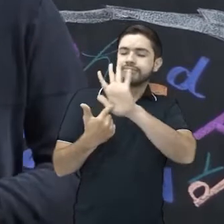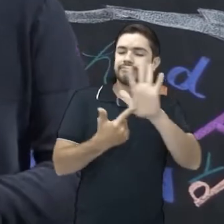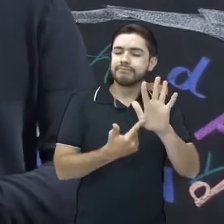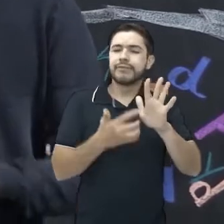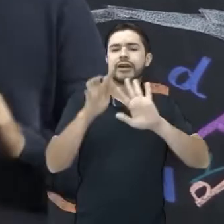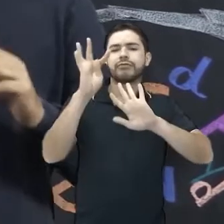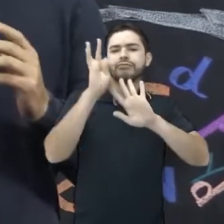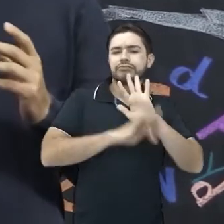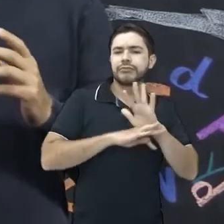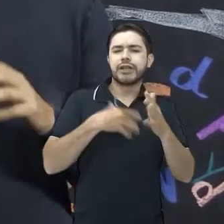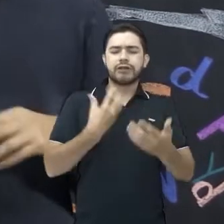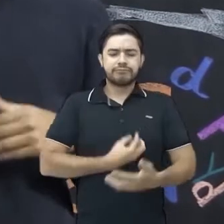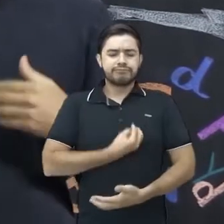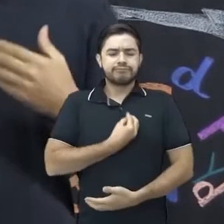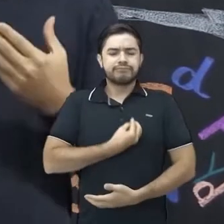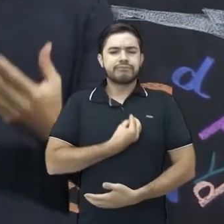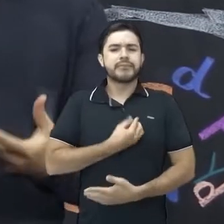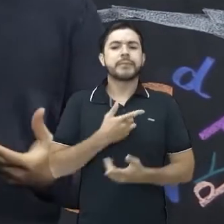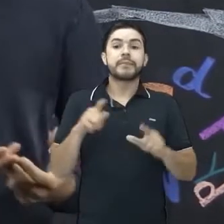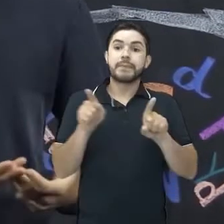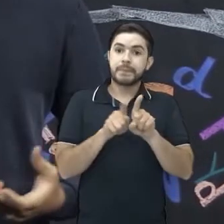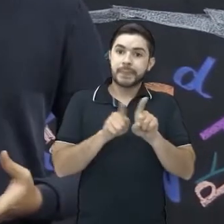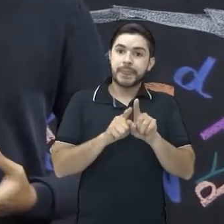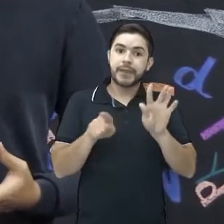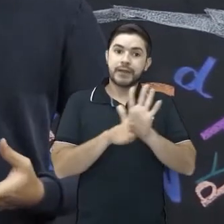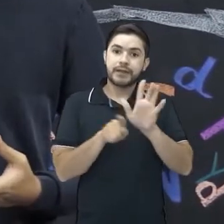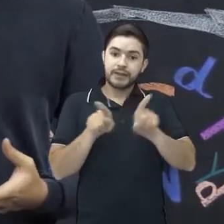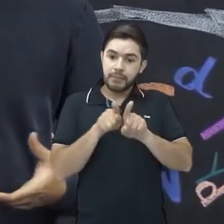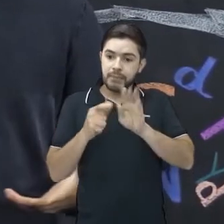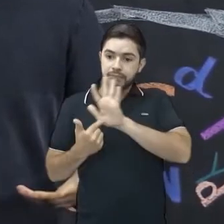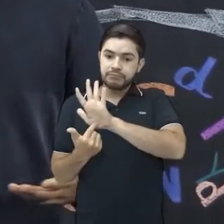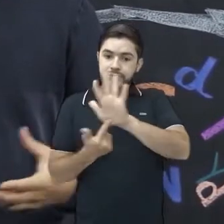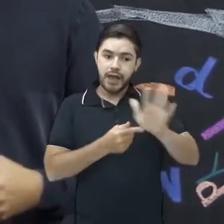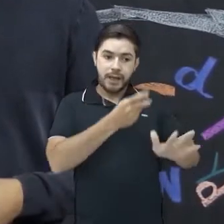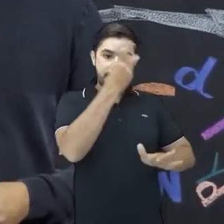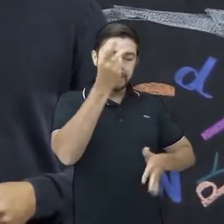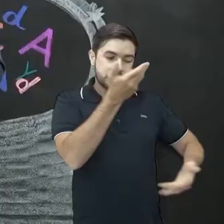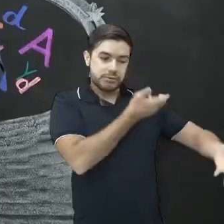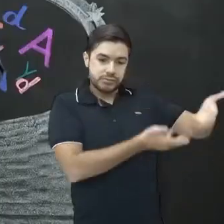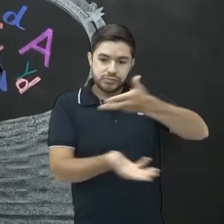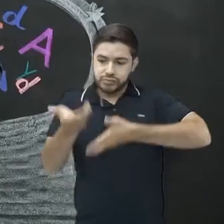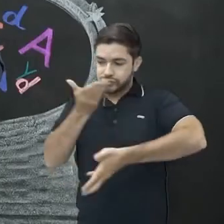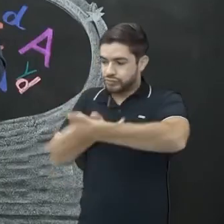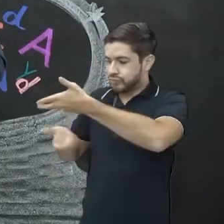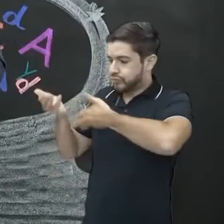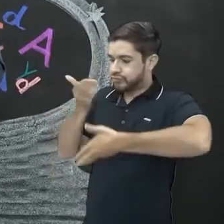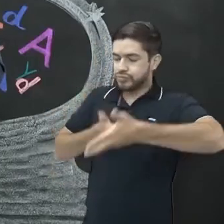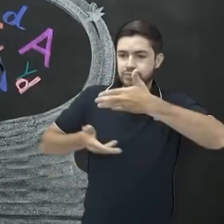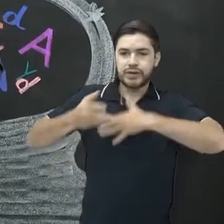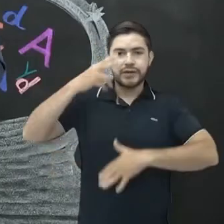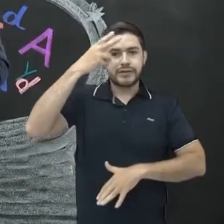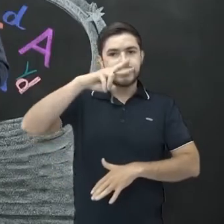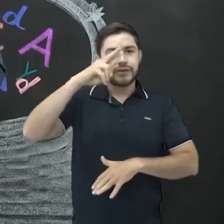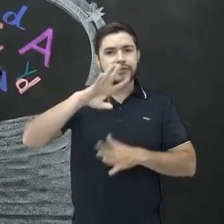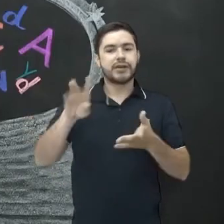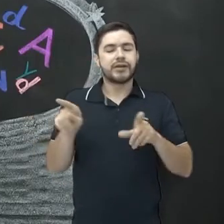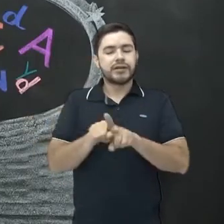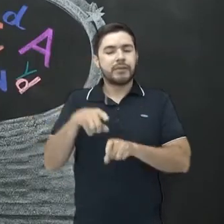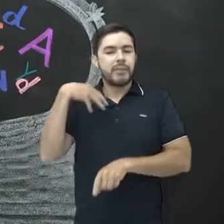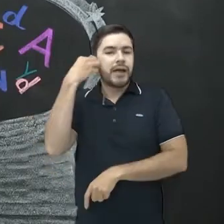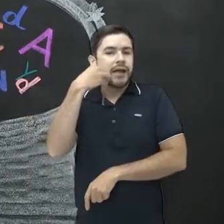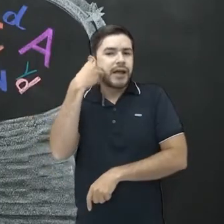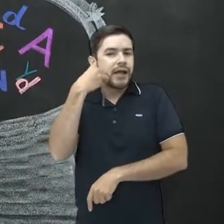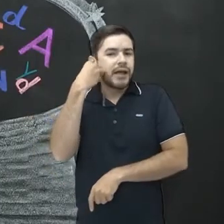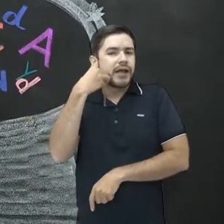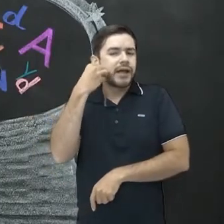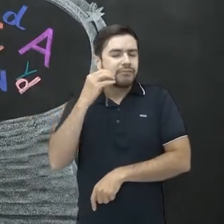você vivenciou, precisa apresentar os personagens envolvidos nesse relato, como, por exemplo, se for o relato de experiências que você teve